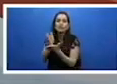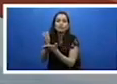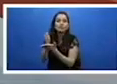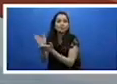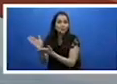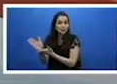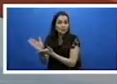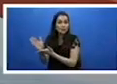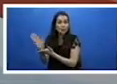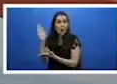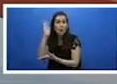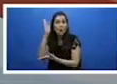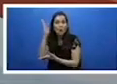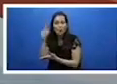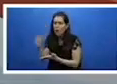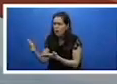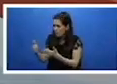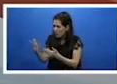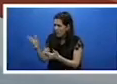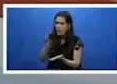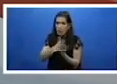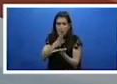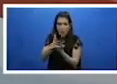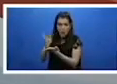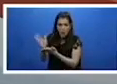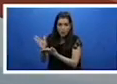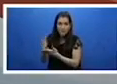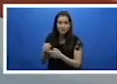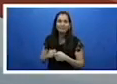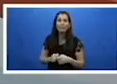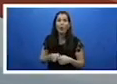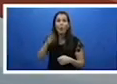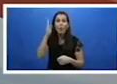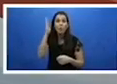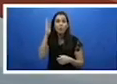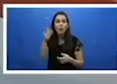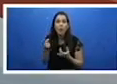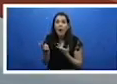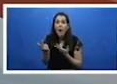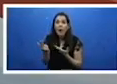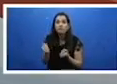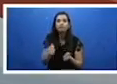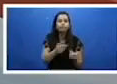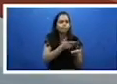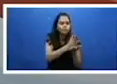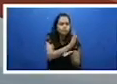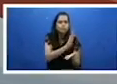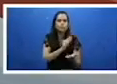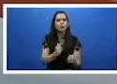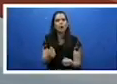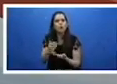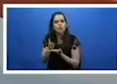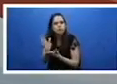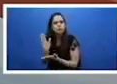caça entre os três. O burro repartiu em partes iguais, né?